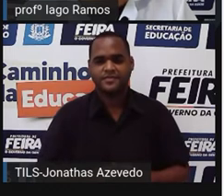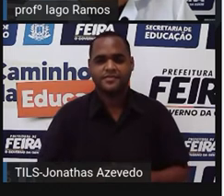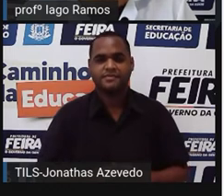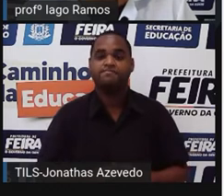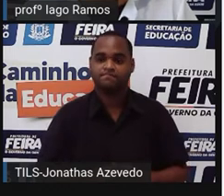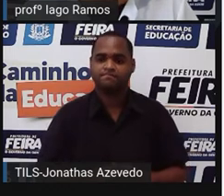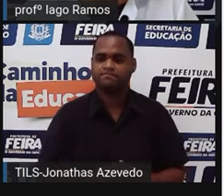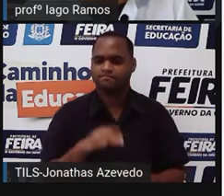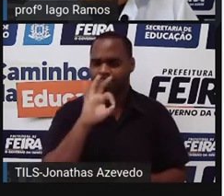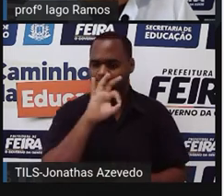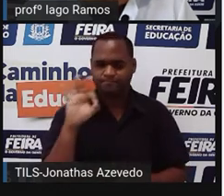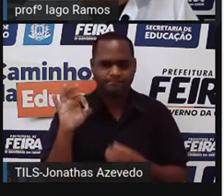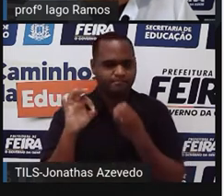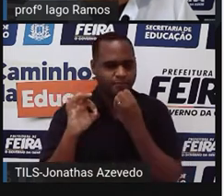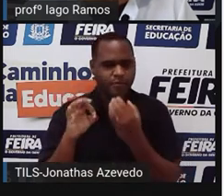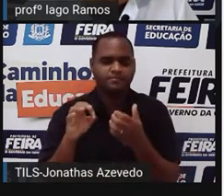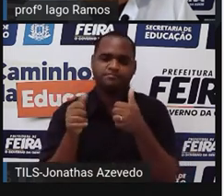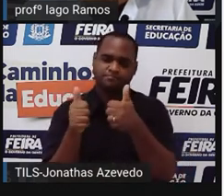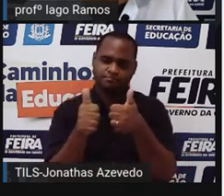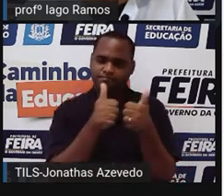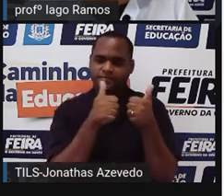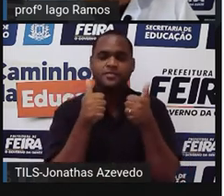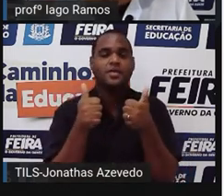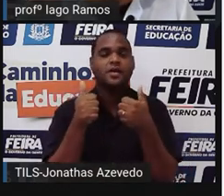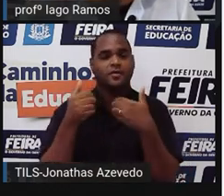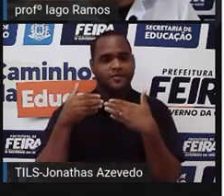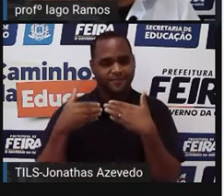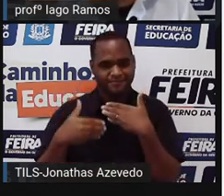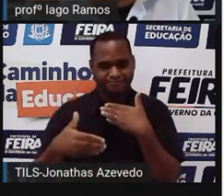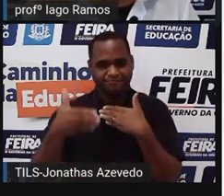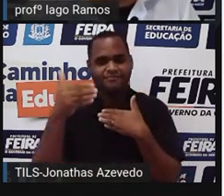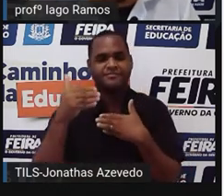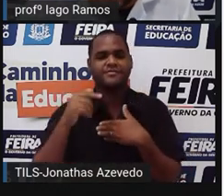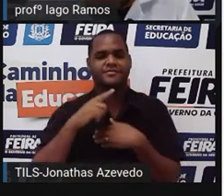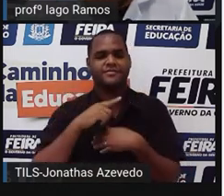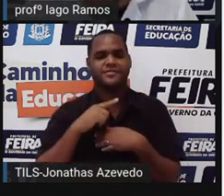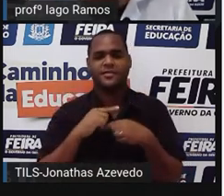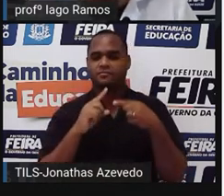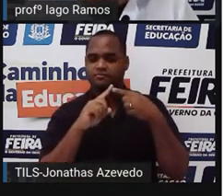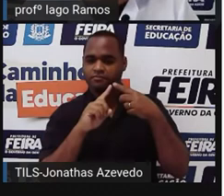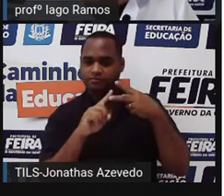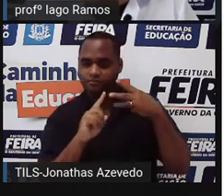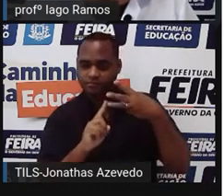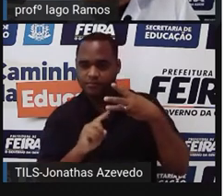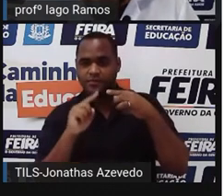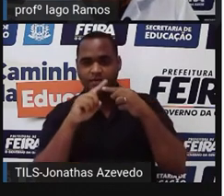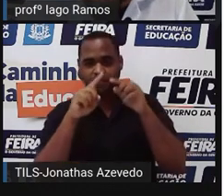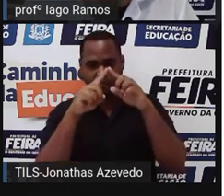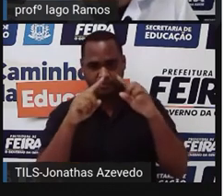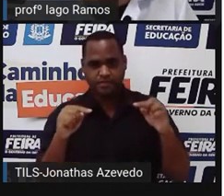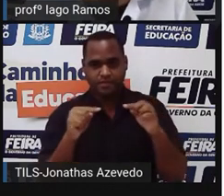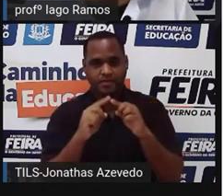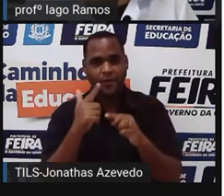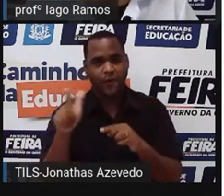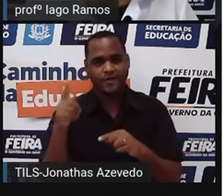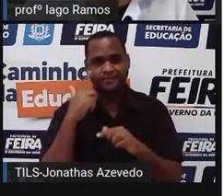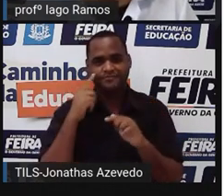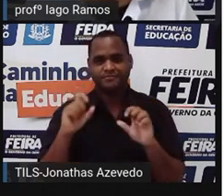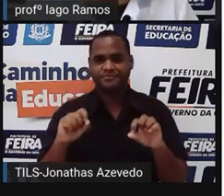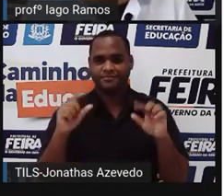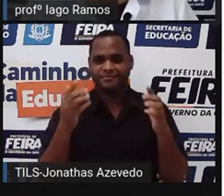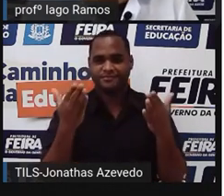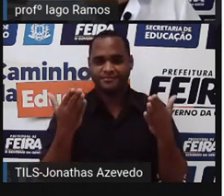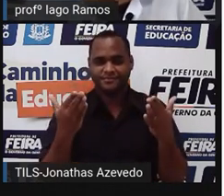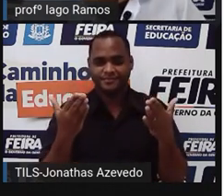Tá bom? Beleza. Mas vamos avançar. Eu vou pegar esses três triângulos e vou jogar nessa tela aqui, ó.